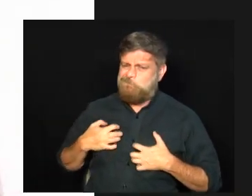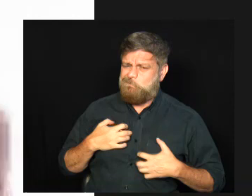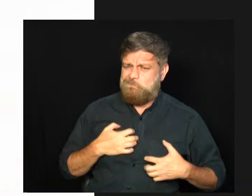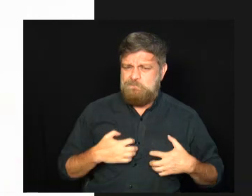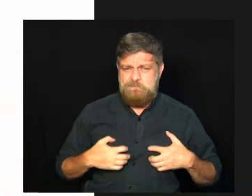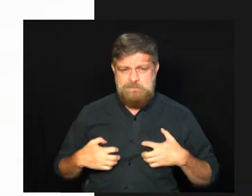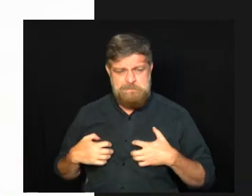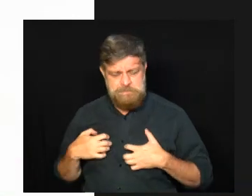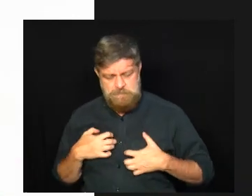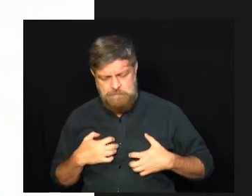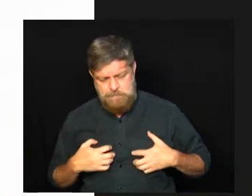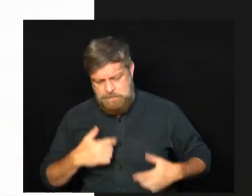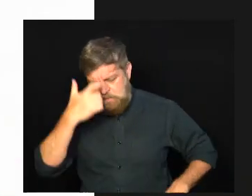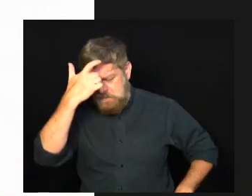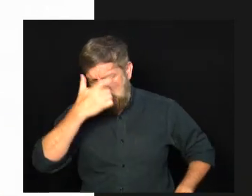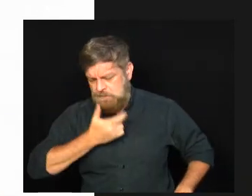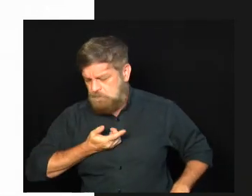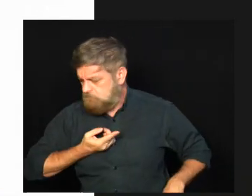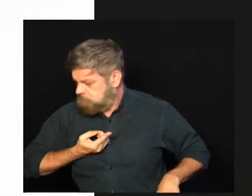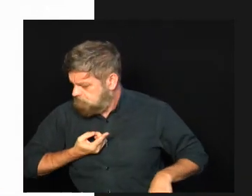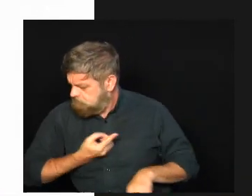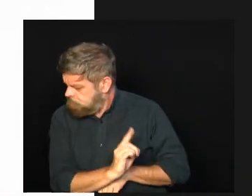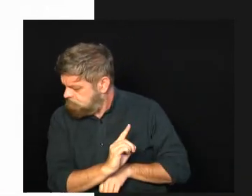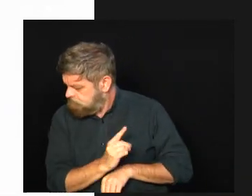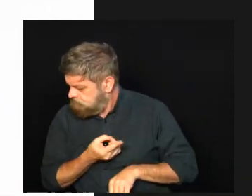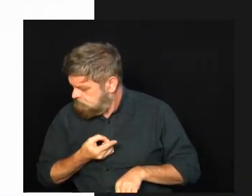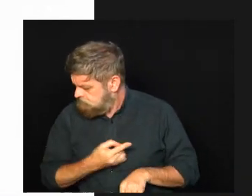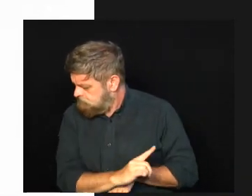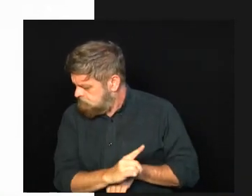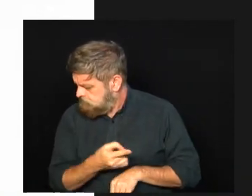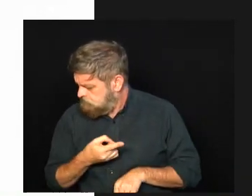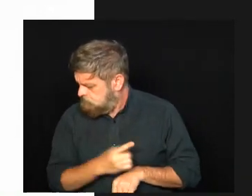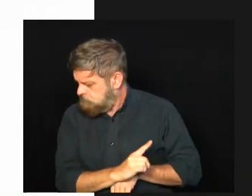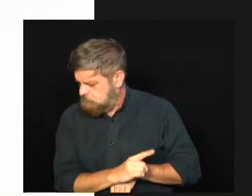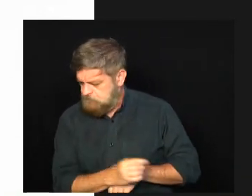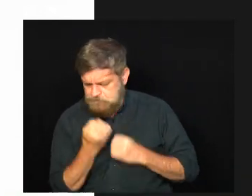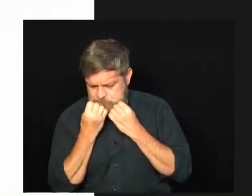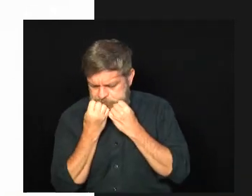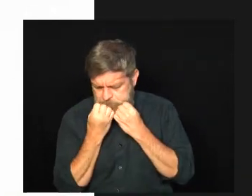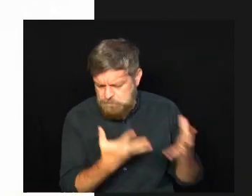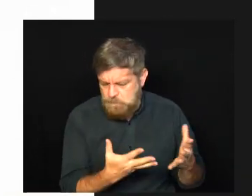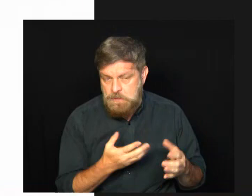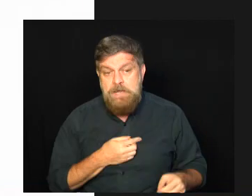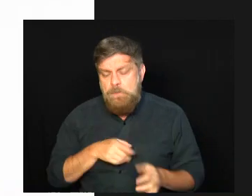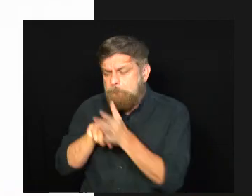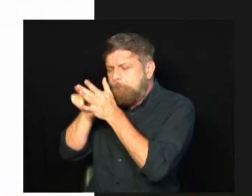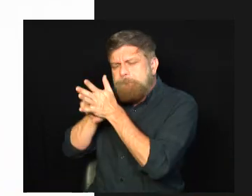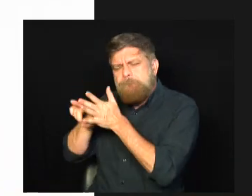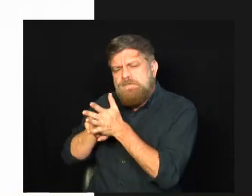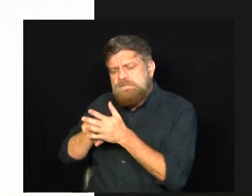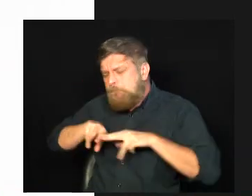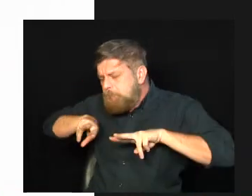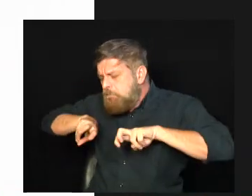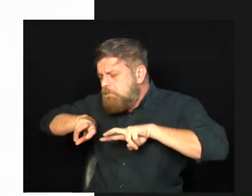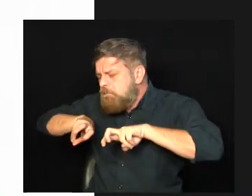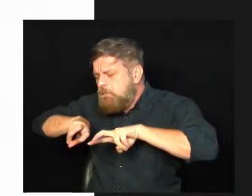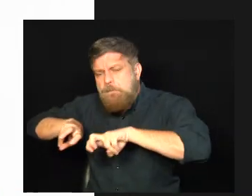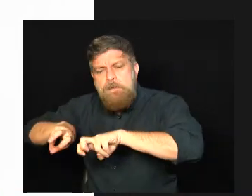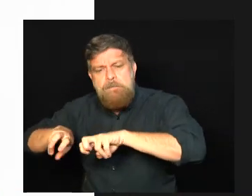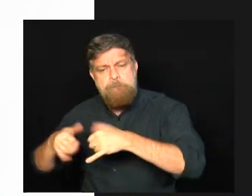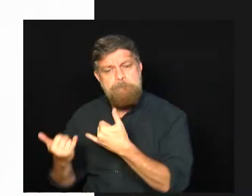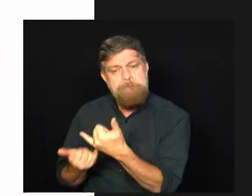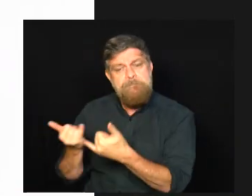de uma forma provocativa, eu comecei a pesquisar as